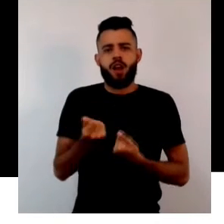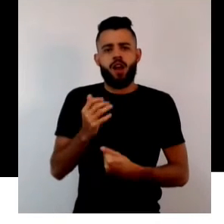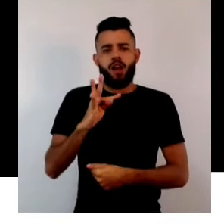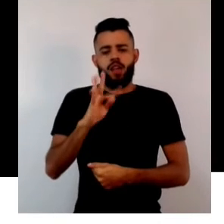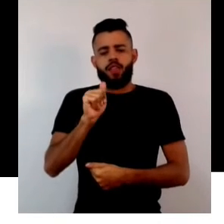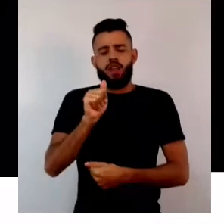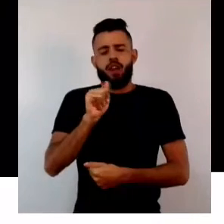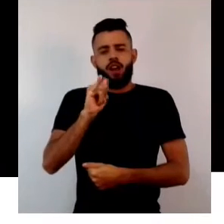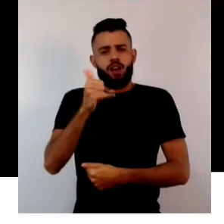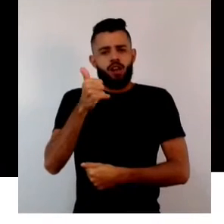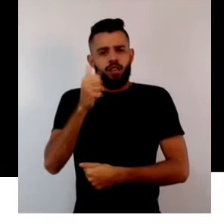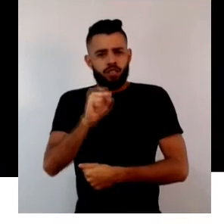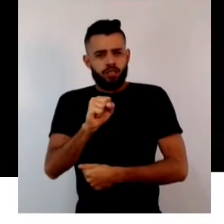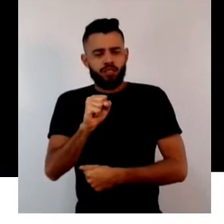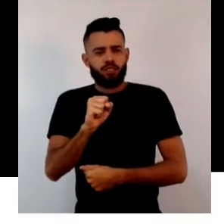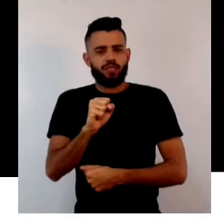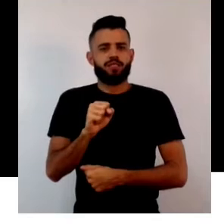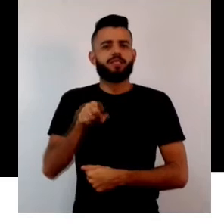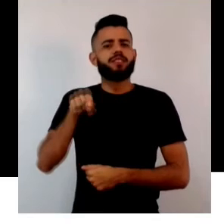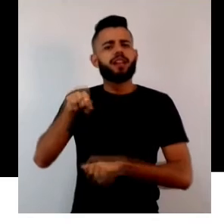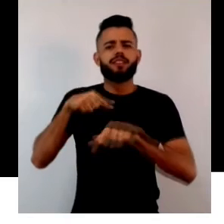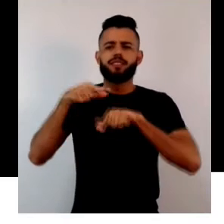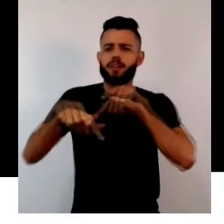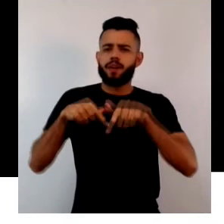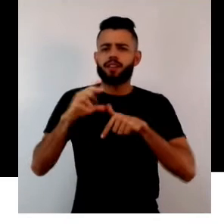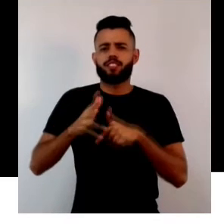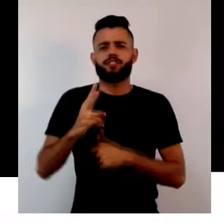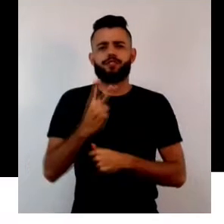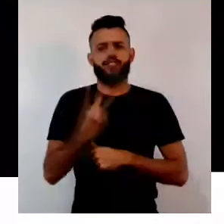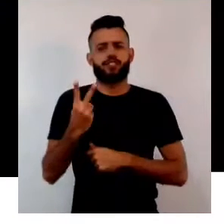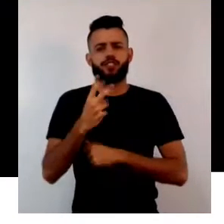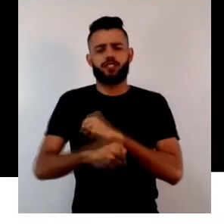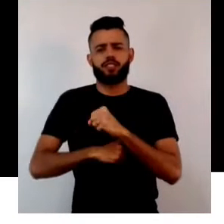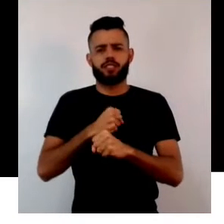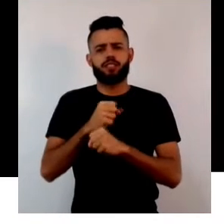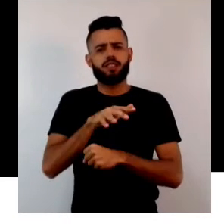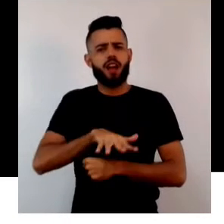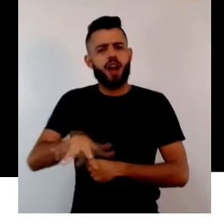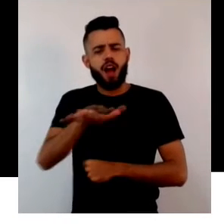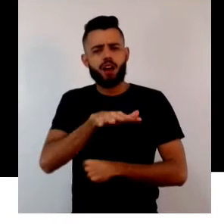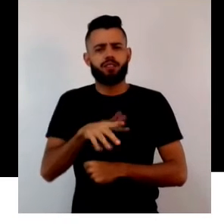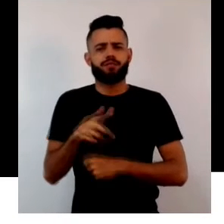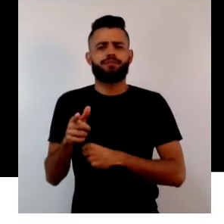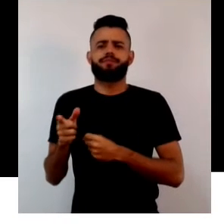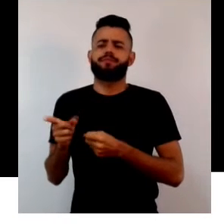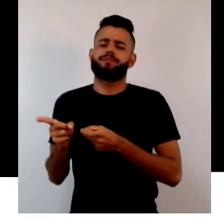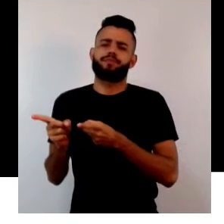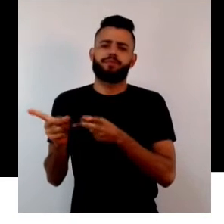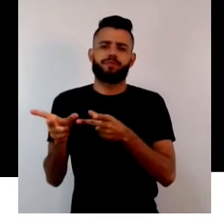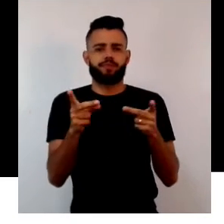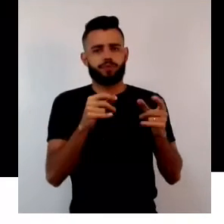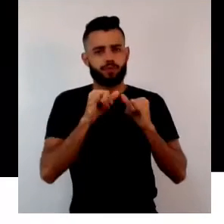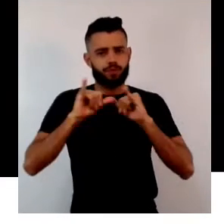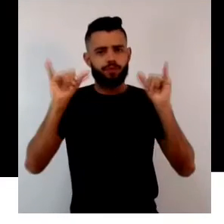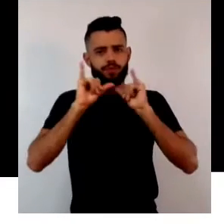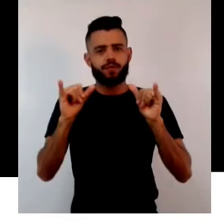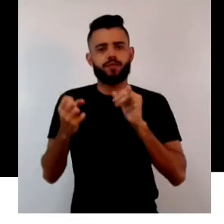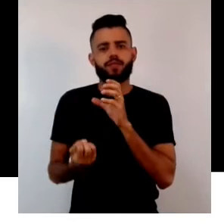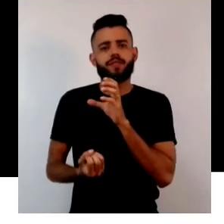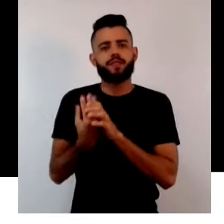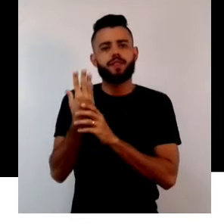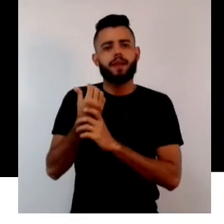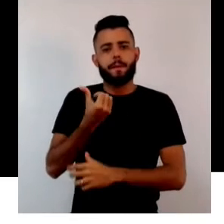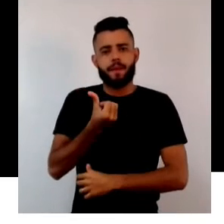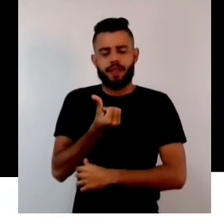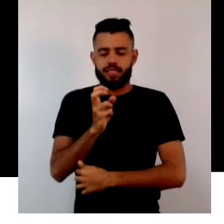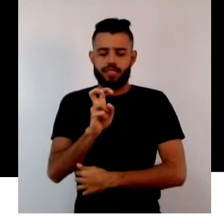Thaís trabalha há 22 anos no mercado publicitário, é uma das fundadoras da 6510, que é uma consultoria